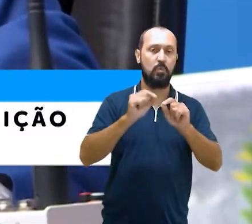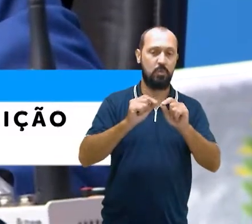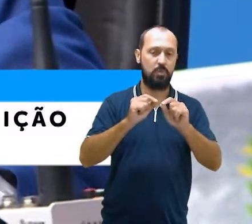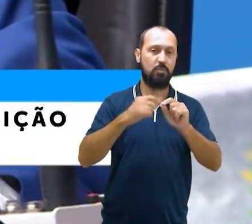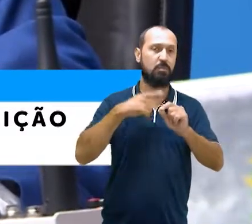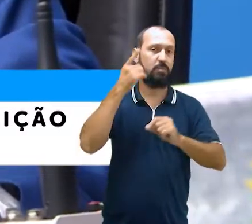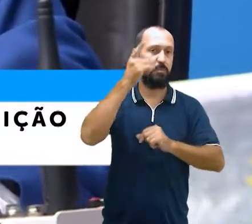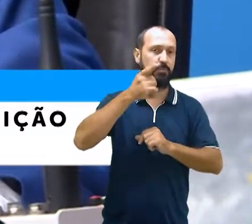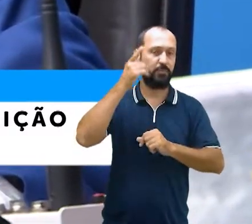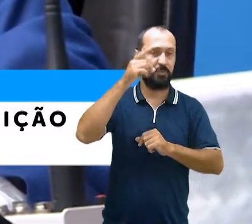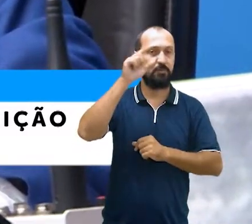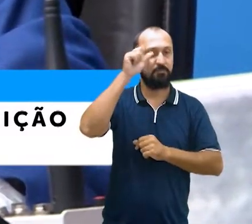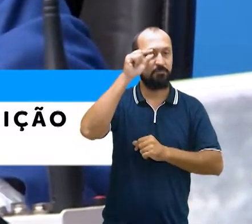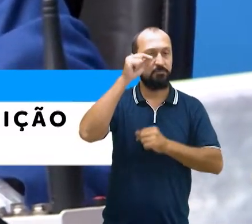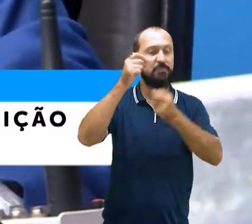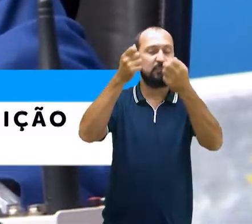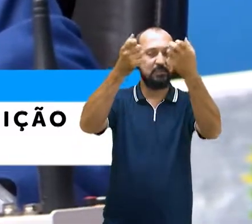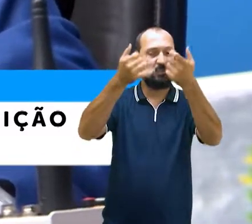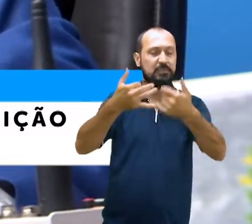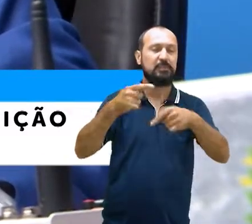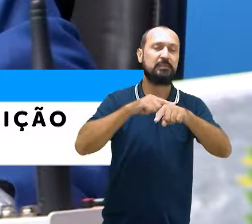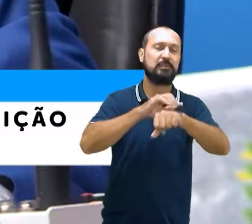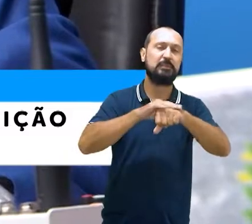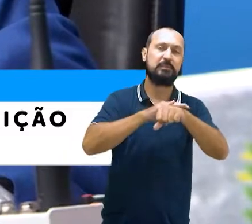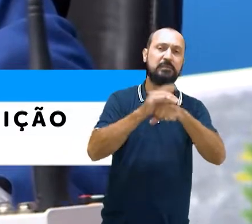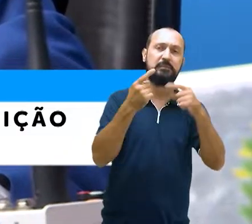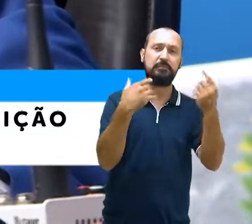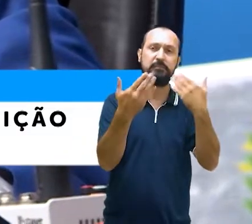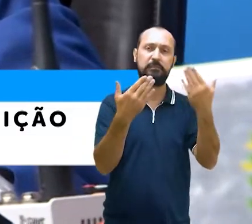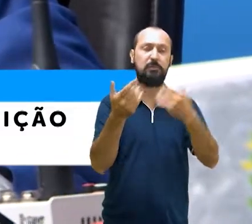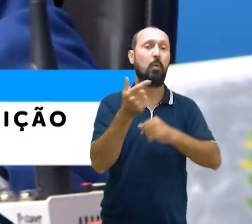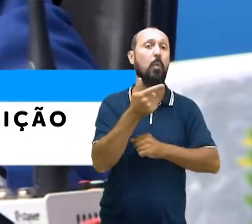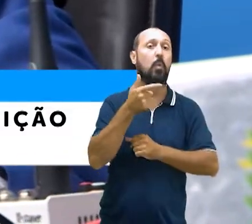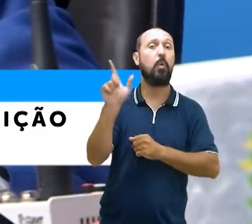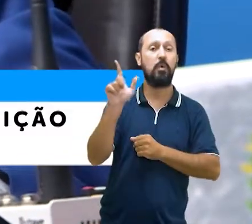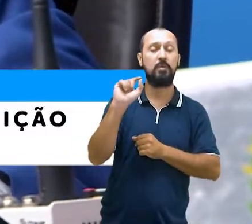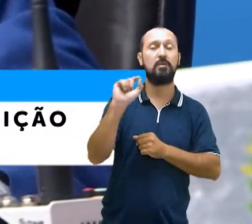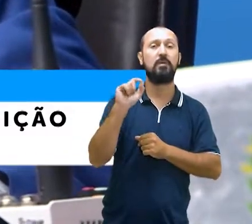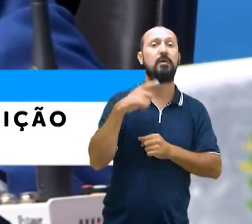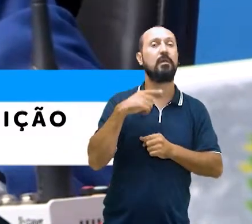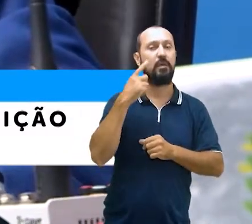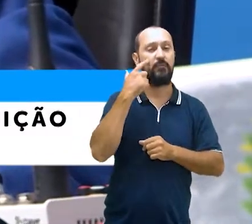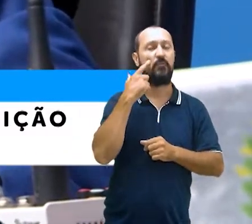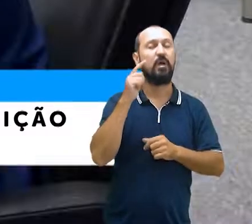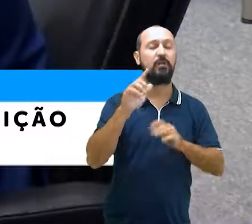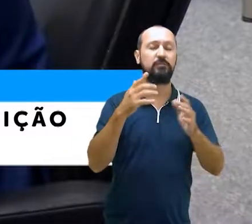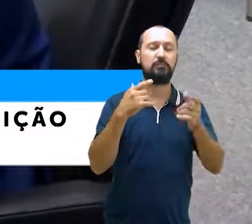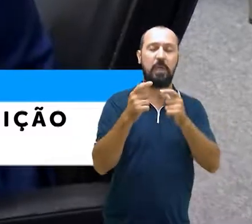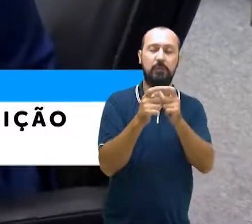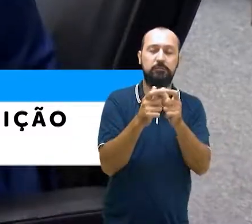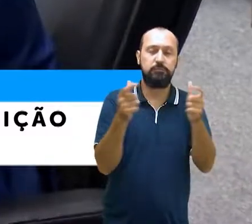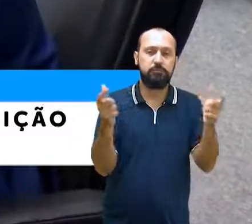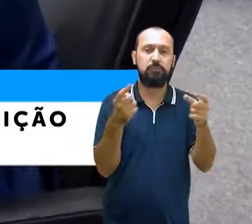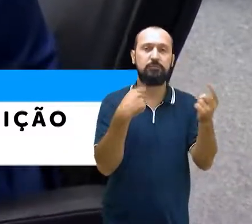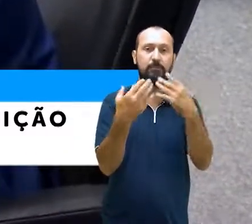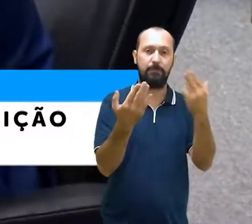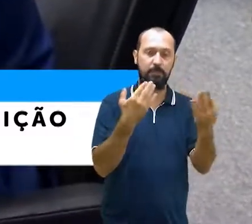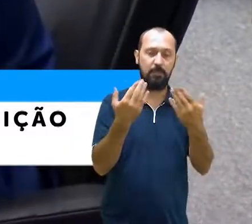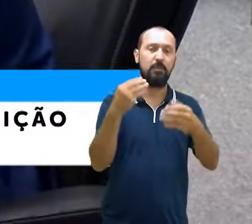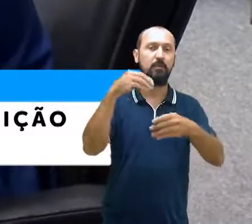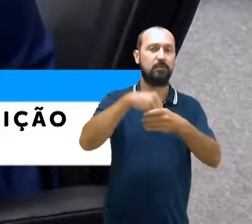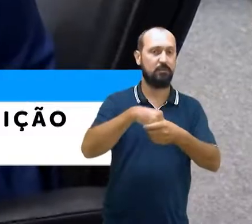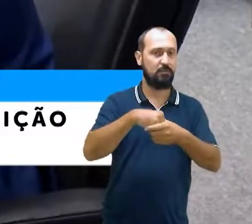deputado Gerson Claro, explicou que essa matéria já vem sendo discutida em outros parlamentos e que deve ser